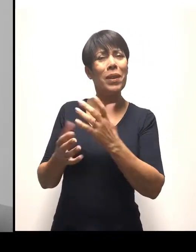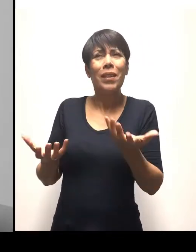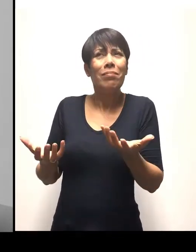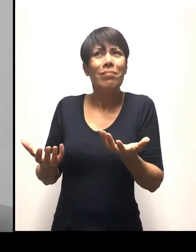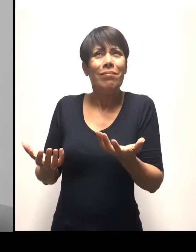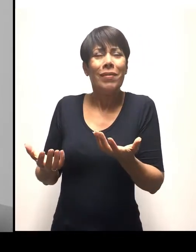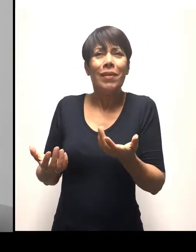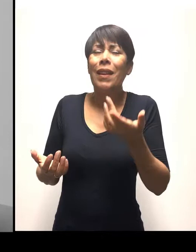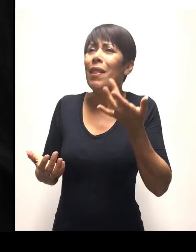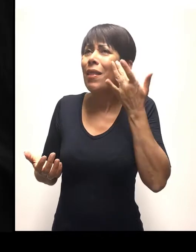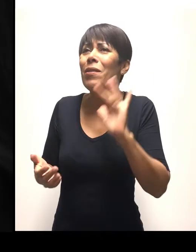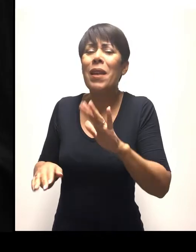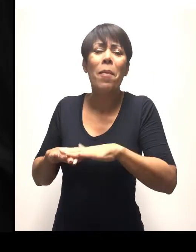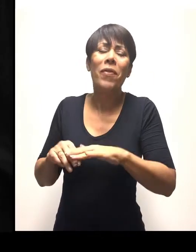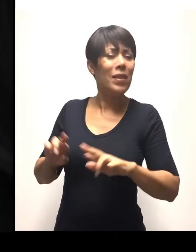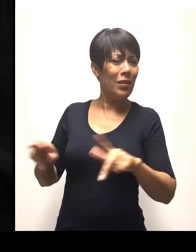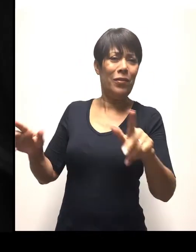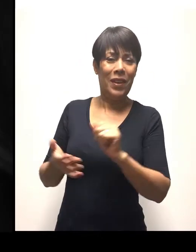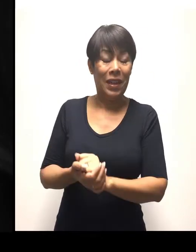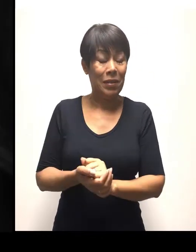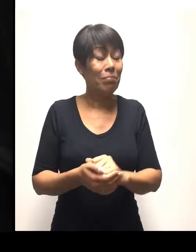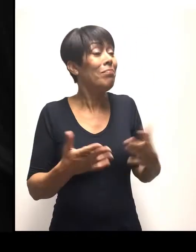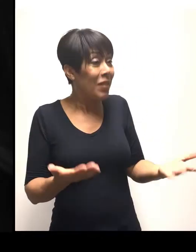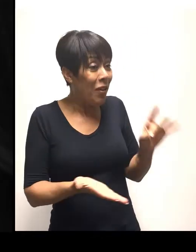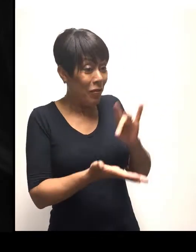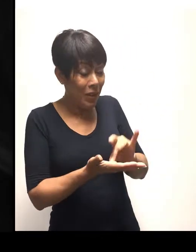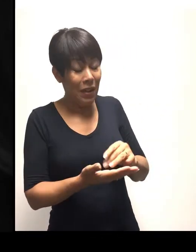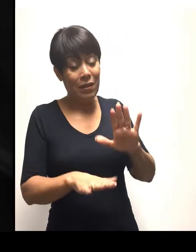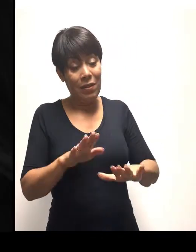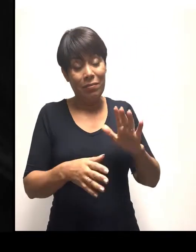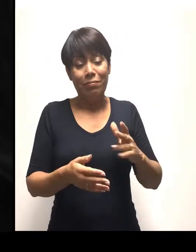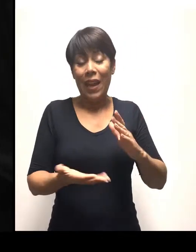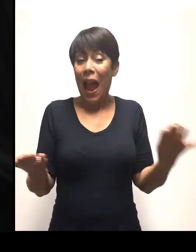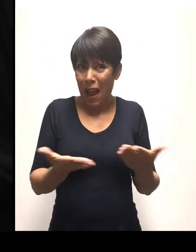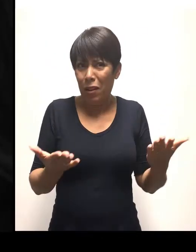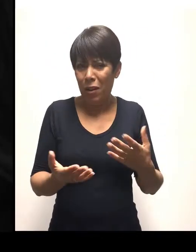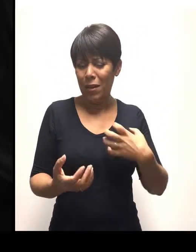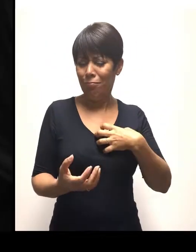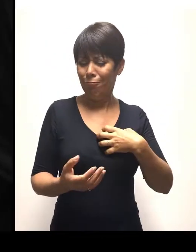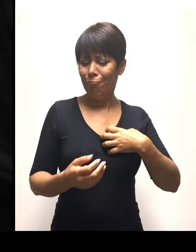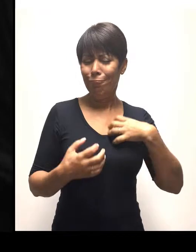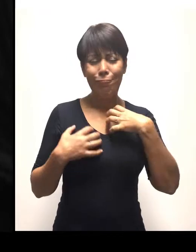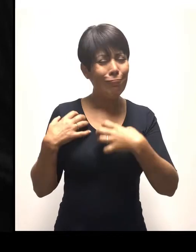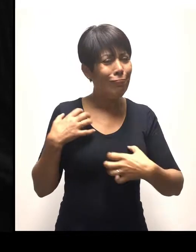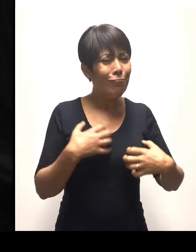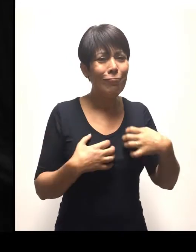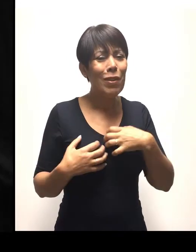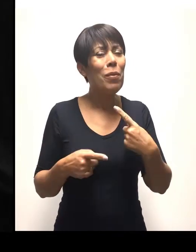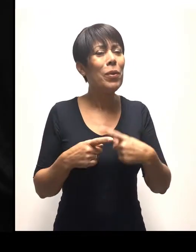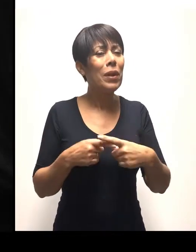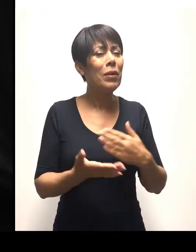não consegue não fazer. Que não consegue não. Porque, no momento tem me angustiado muito, porque